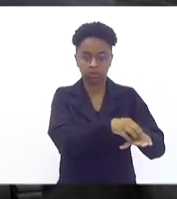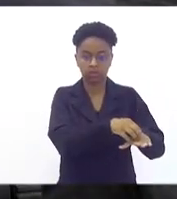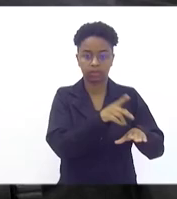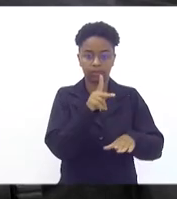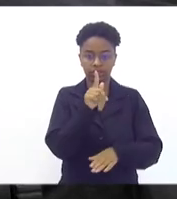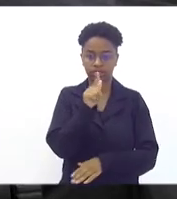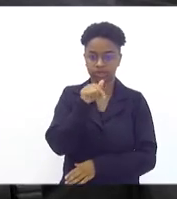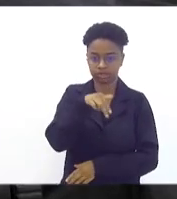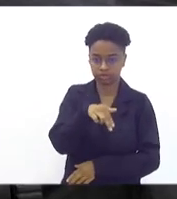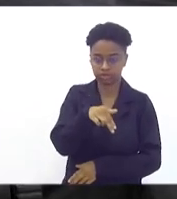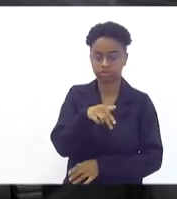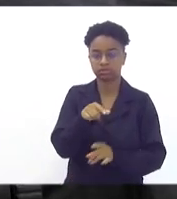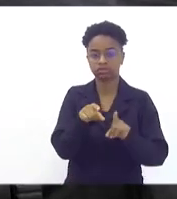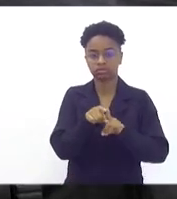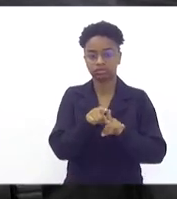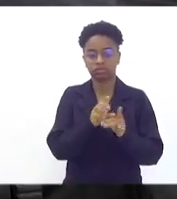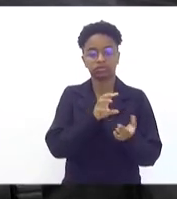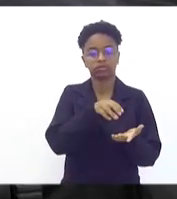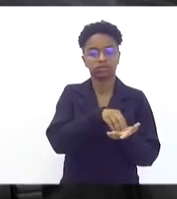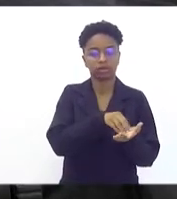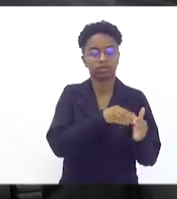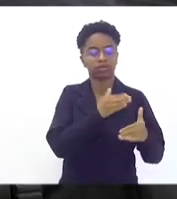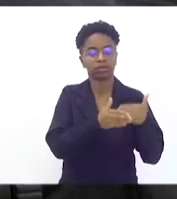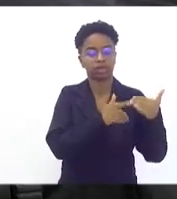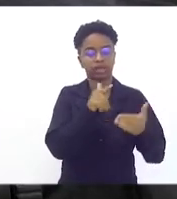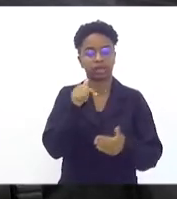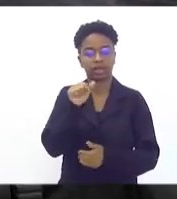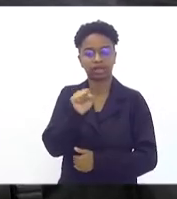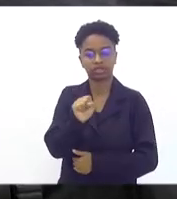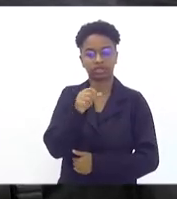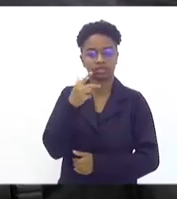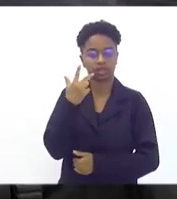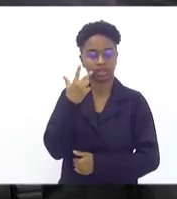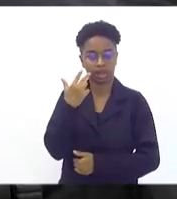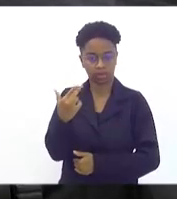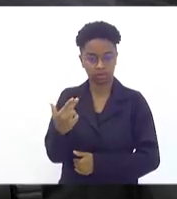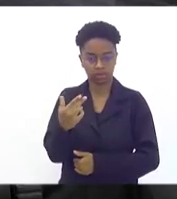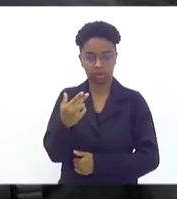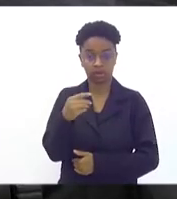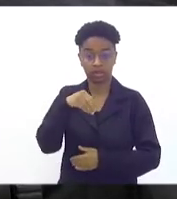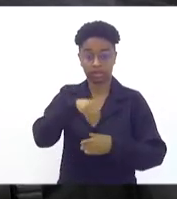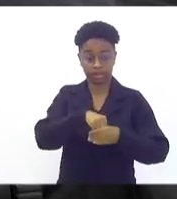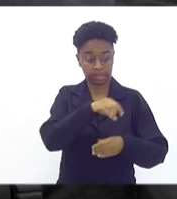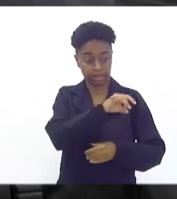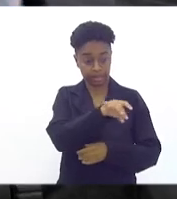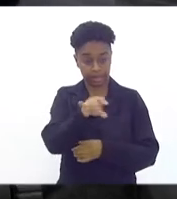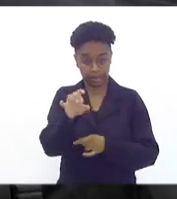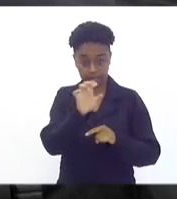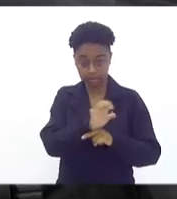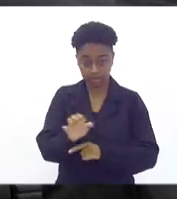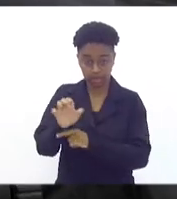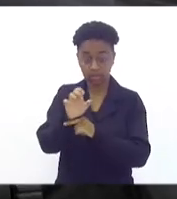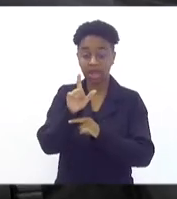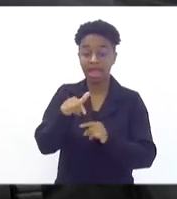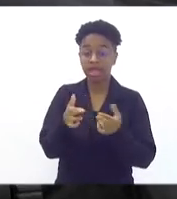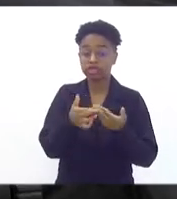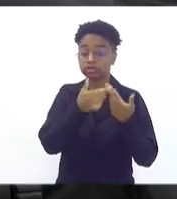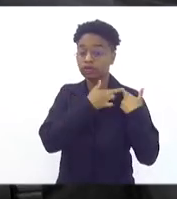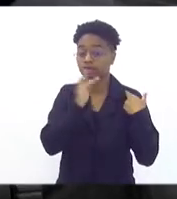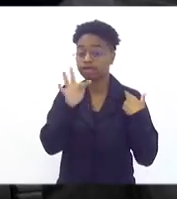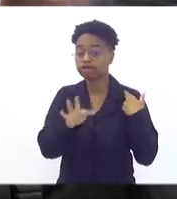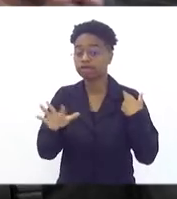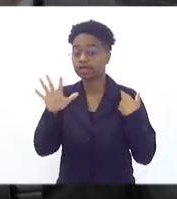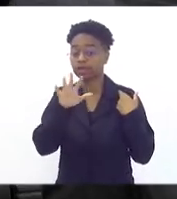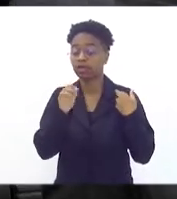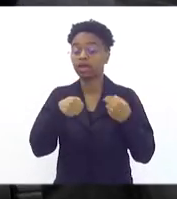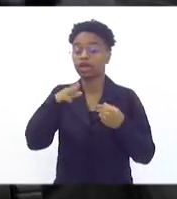PGN da unidade de processamento de gás natural até os estados é de regulação Federal ou